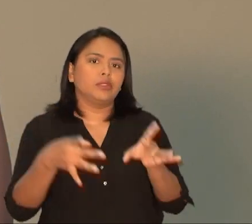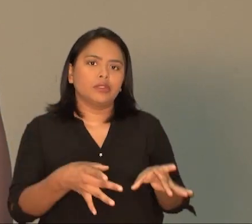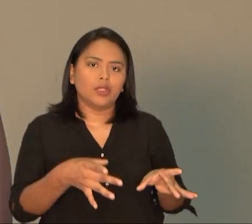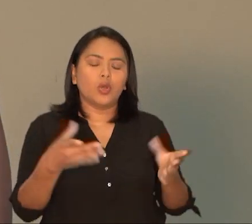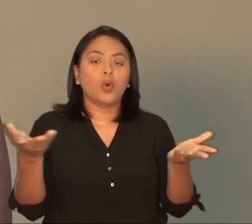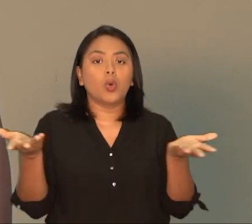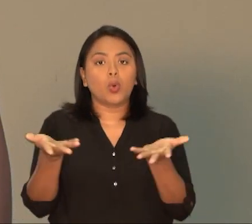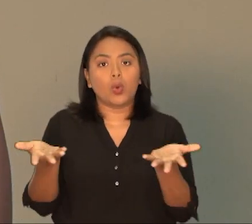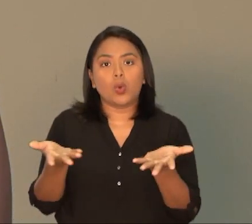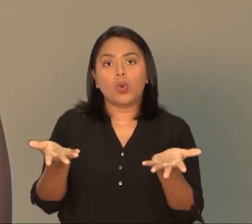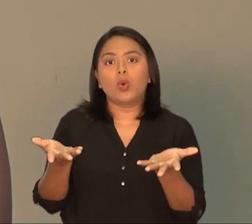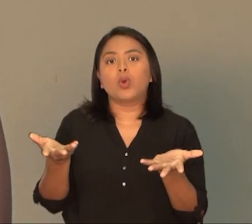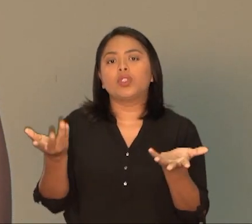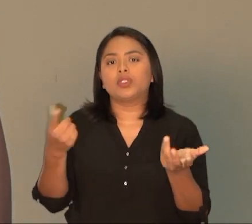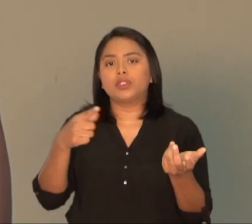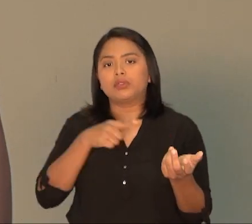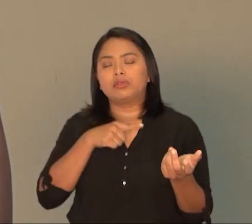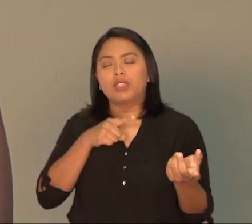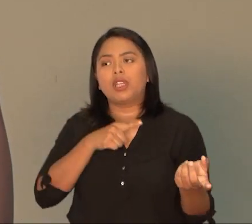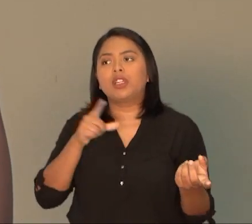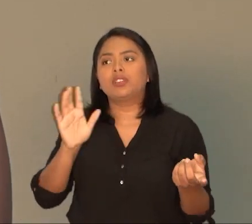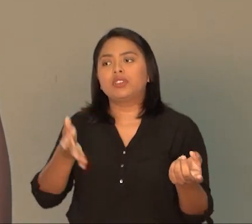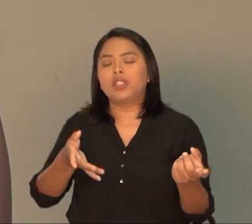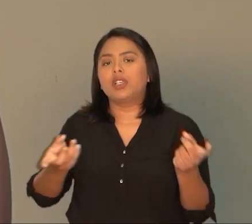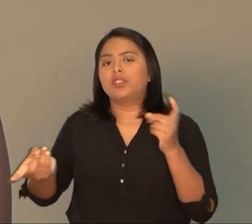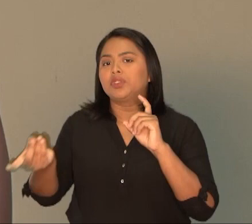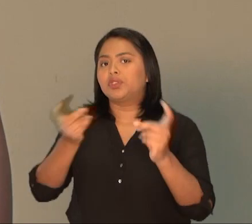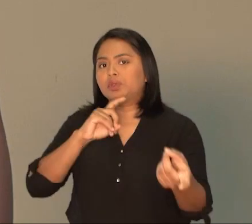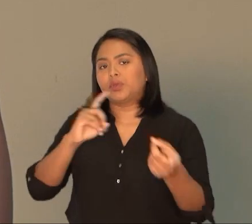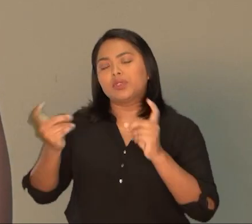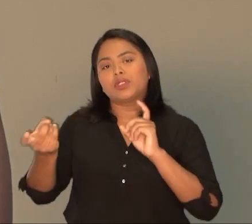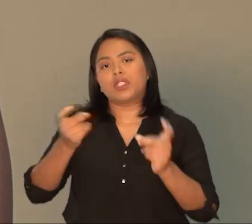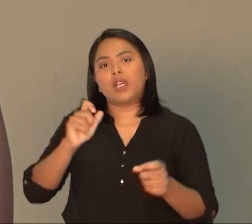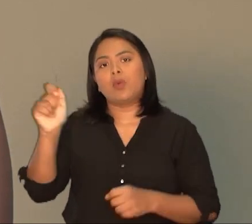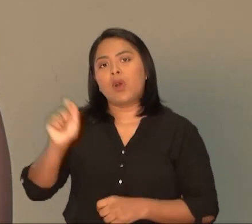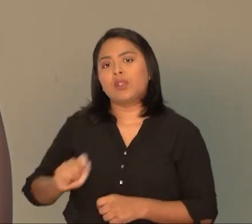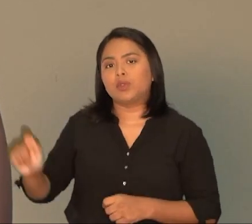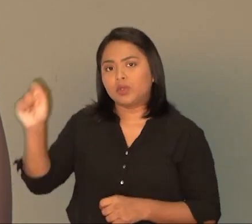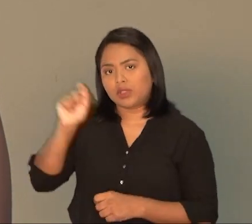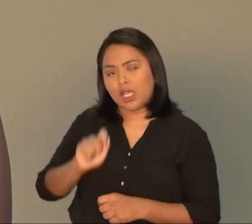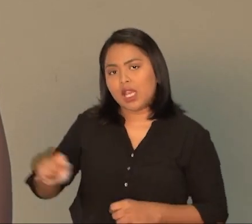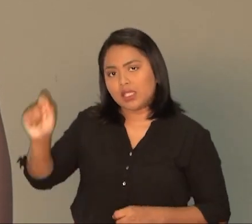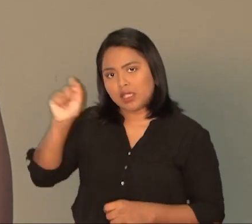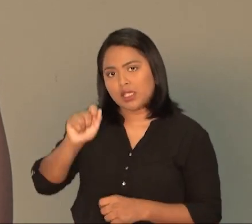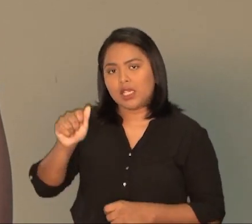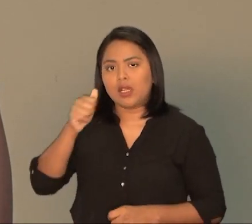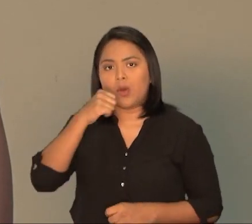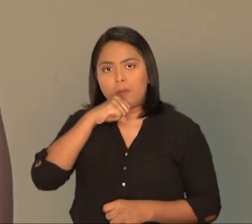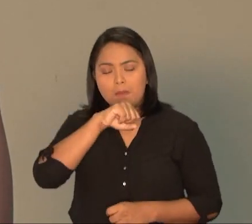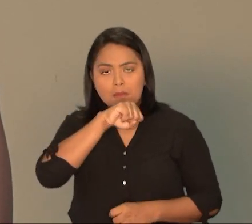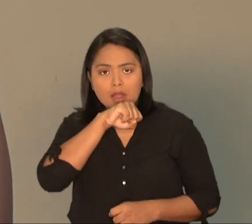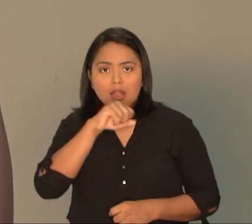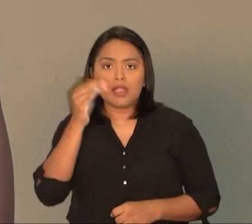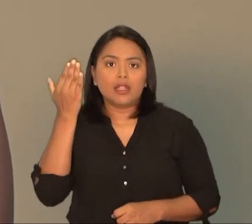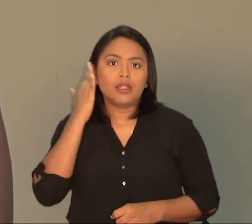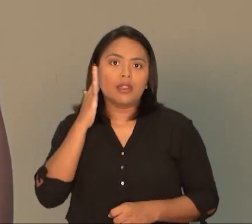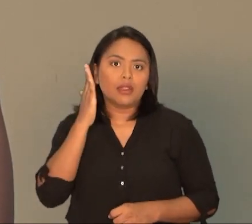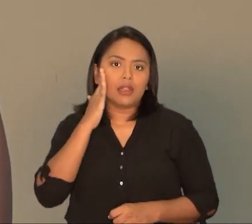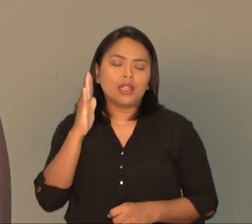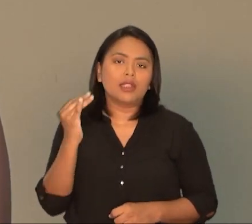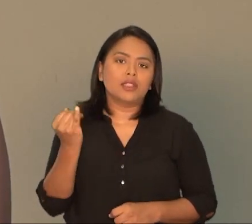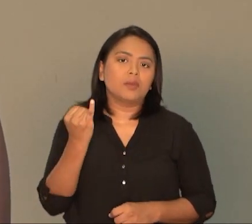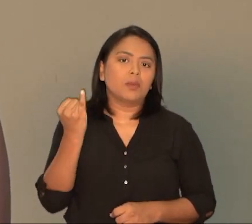a Deus, existe toda uma discussão, associações, mães que entendem a importância